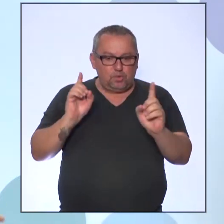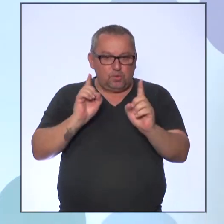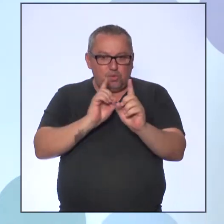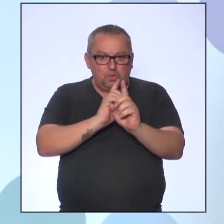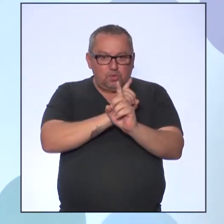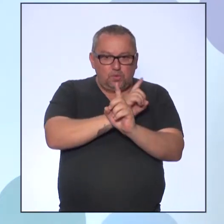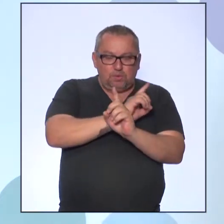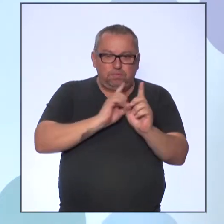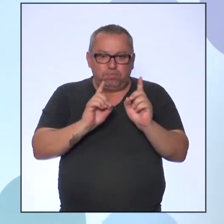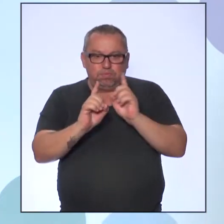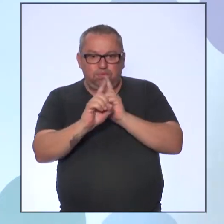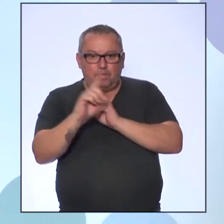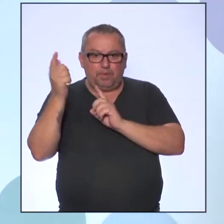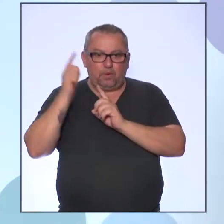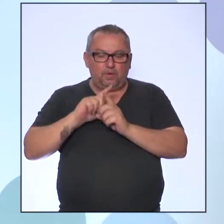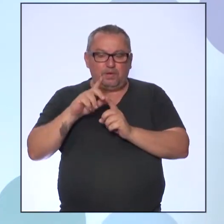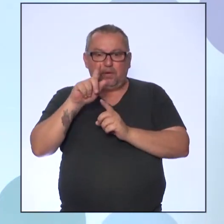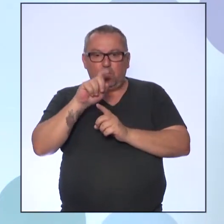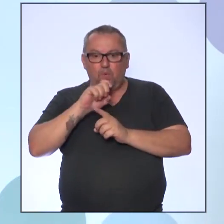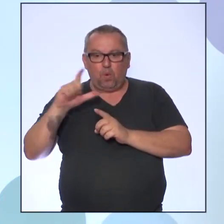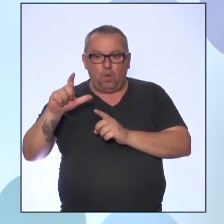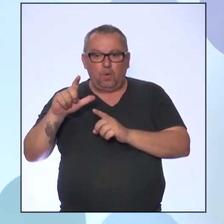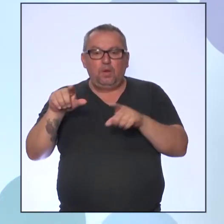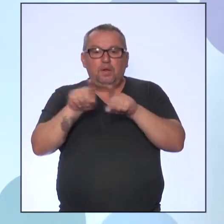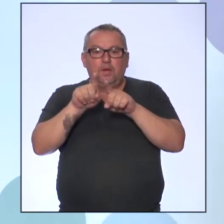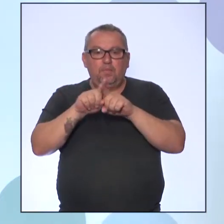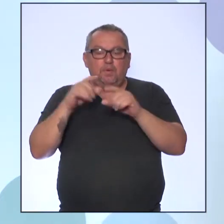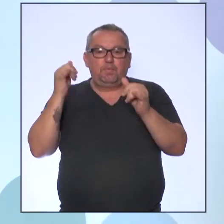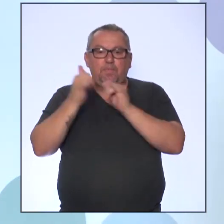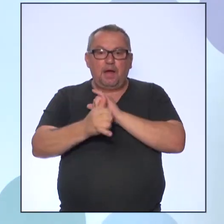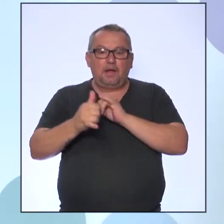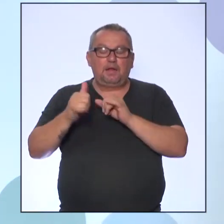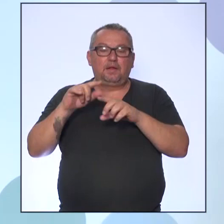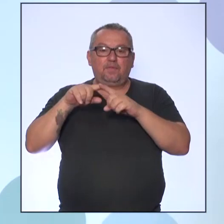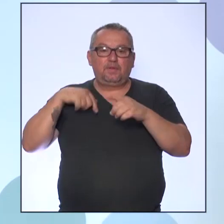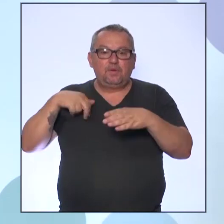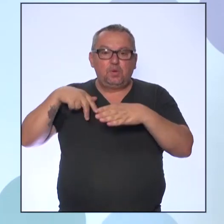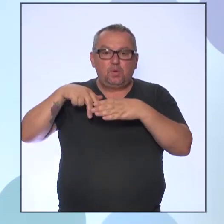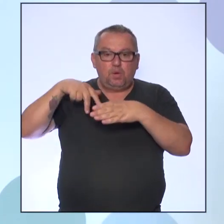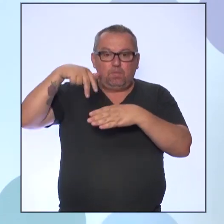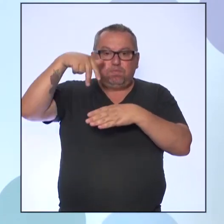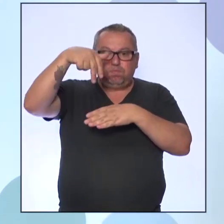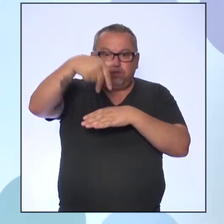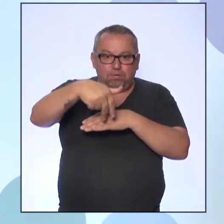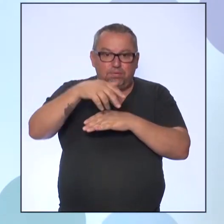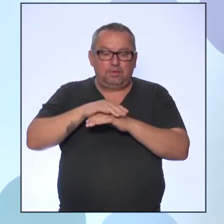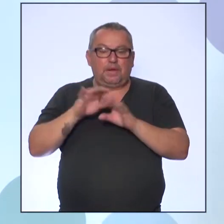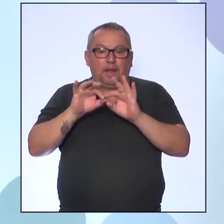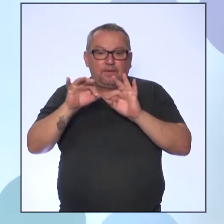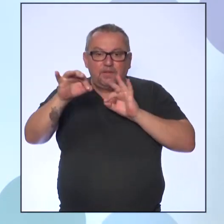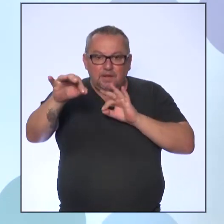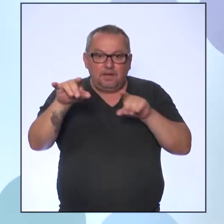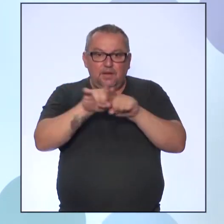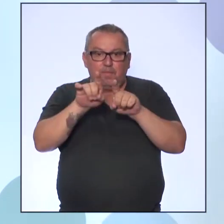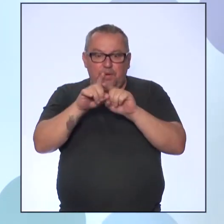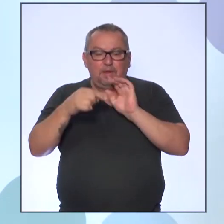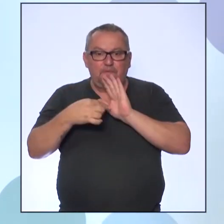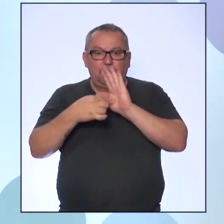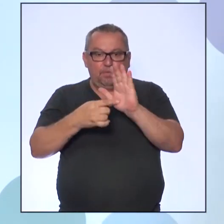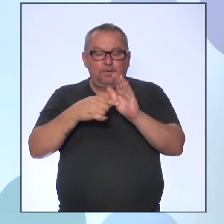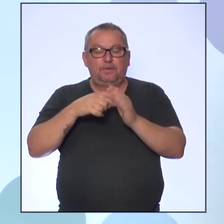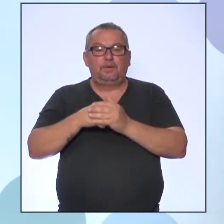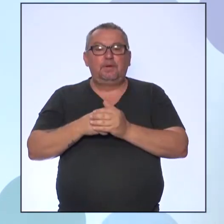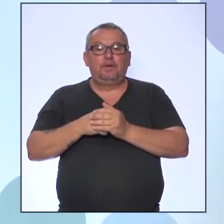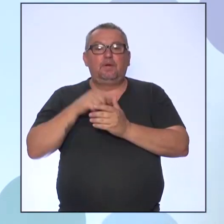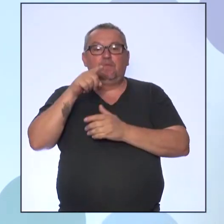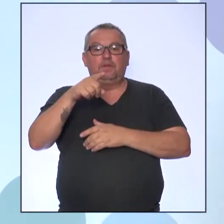da outra para acertar um alvo, fazer um gol, e o esporte de marca, que você estabelece uma marca, né? É estabelecida uma marca, que é o atletismo.